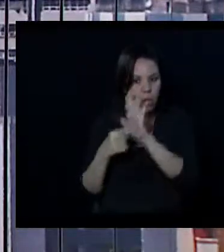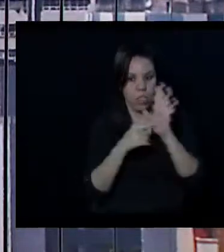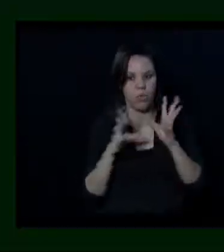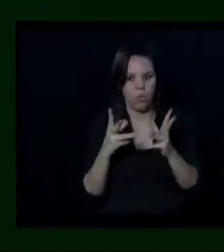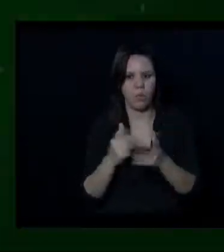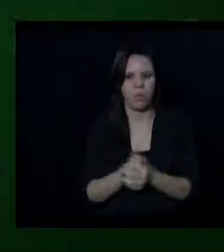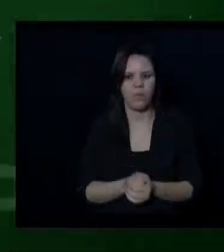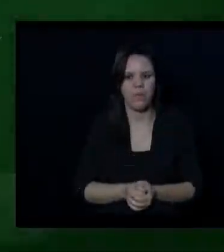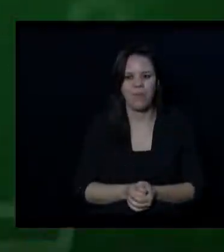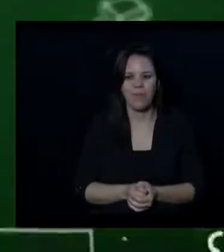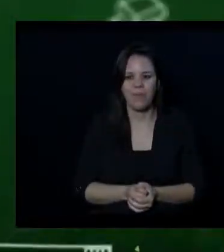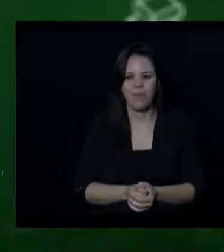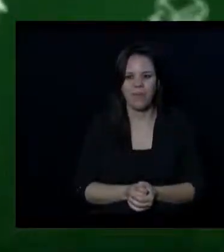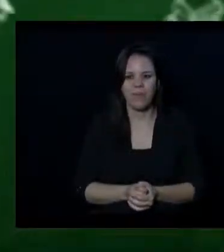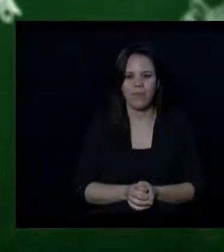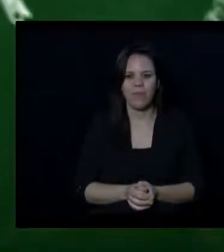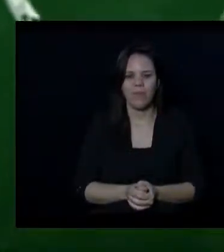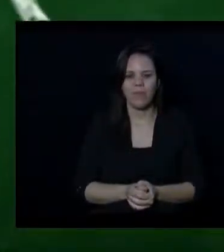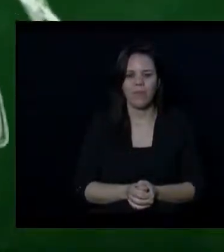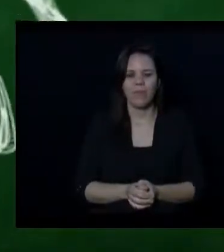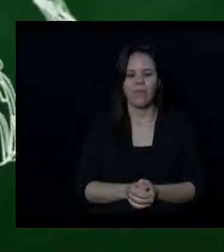agora.